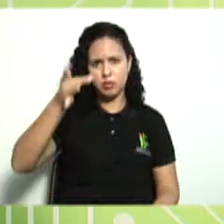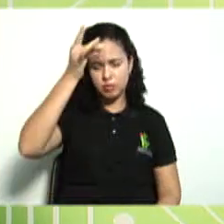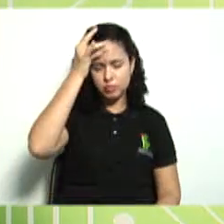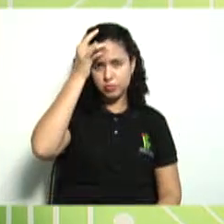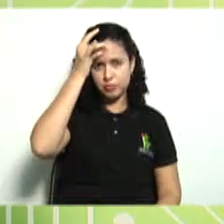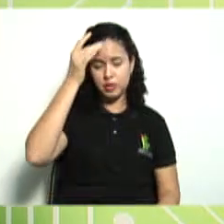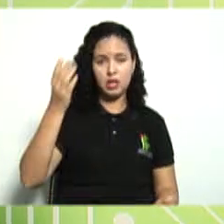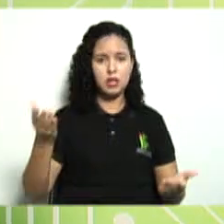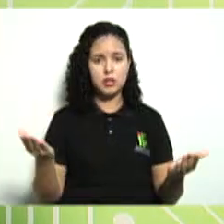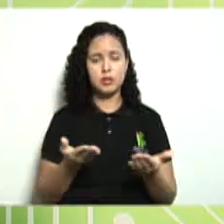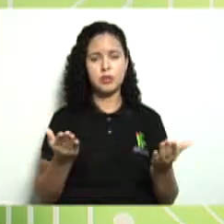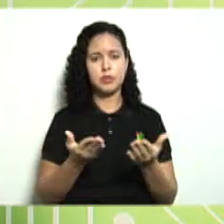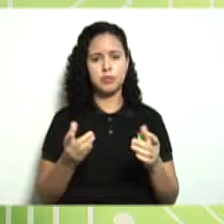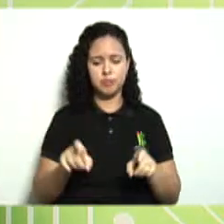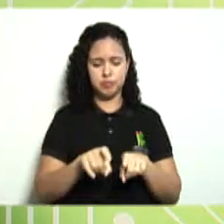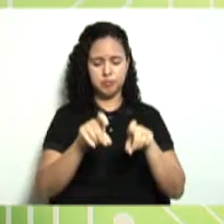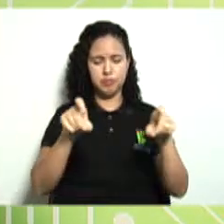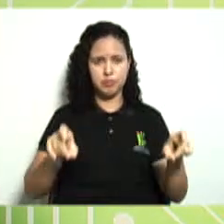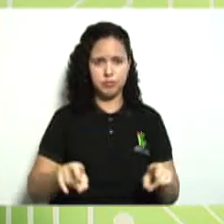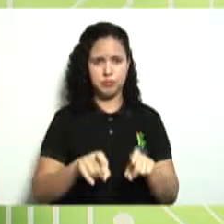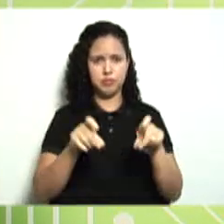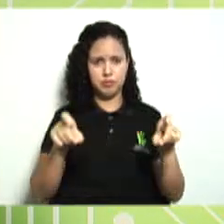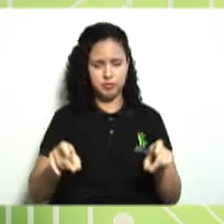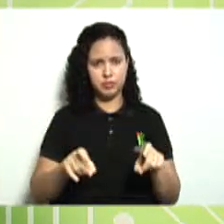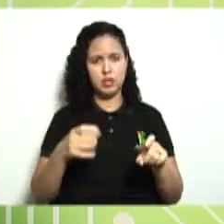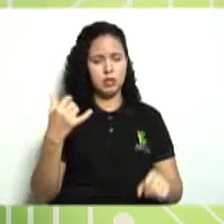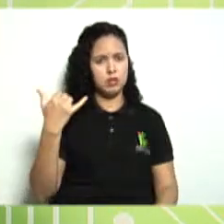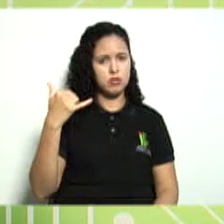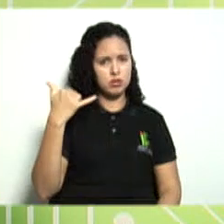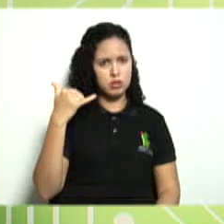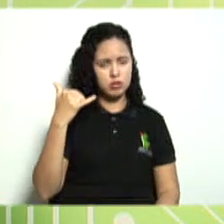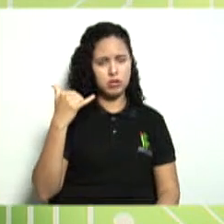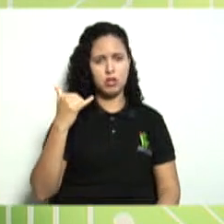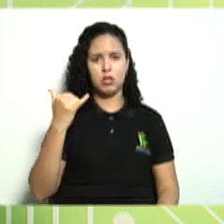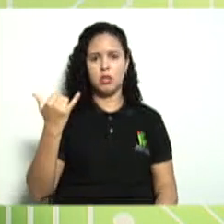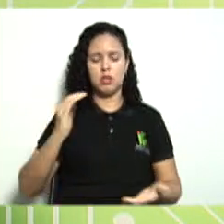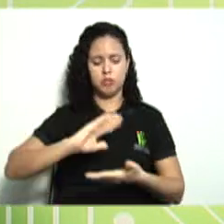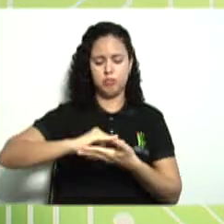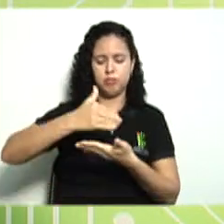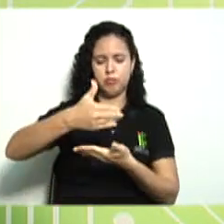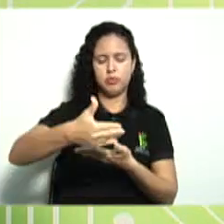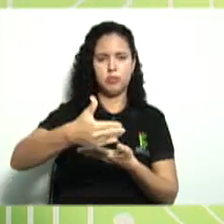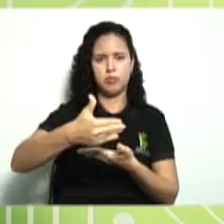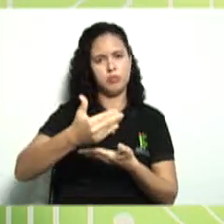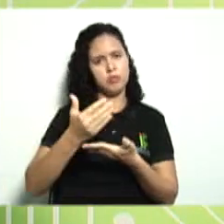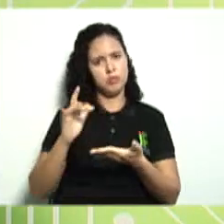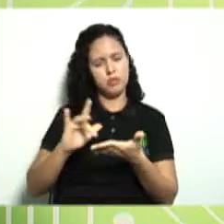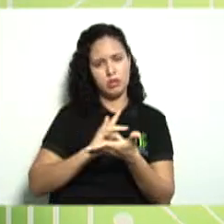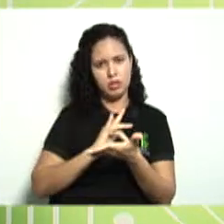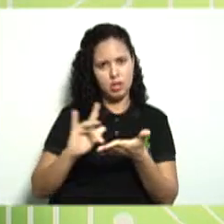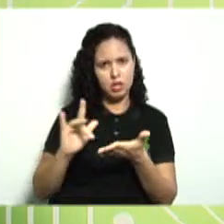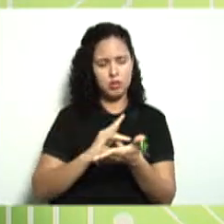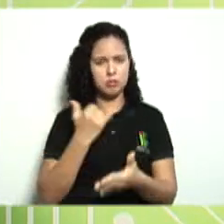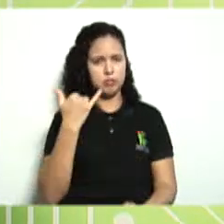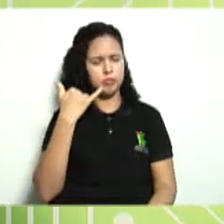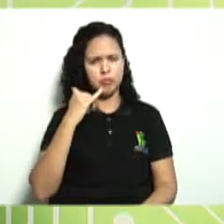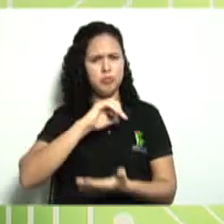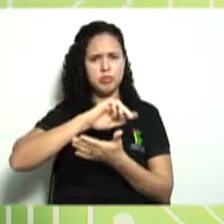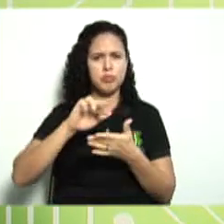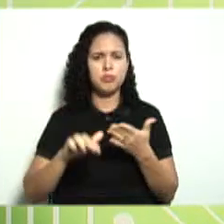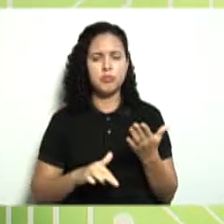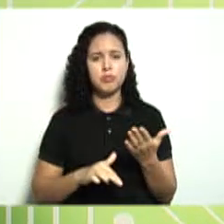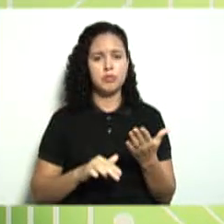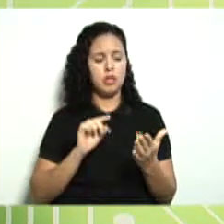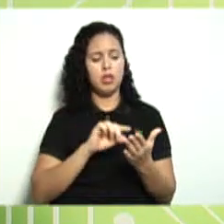acontece? Para o computador, o seu celular, o seu notebook, o seu smartphone, enfim, para